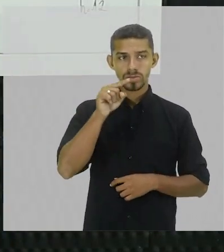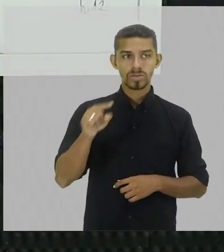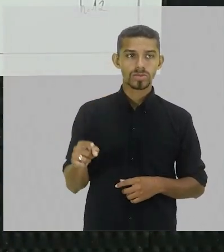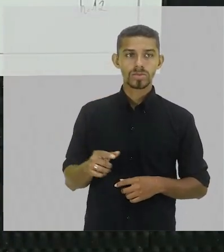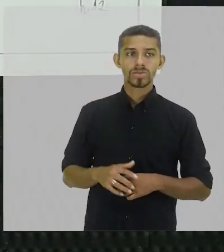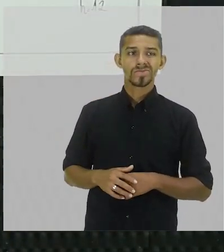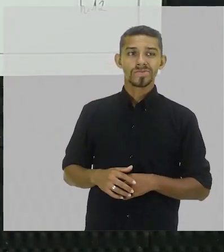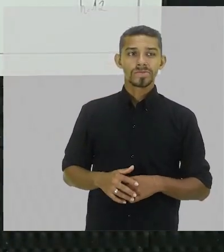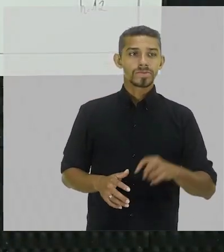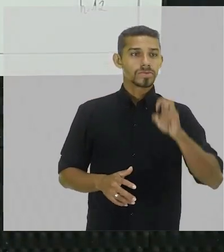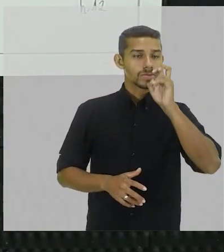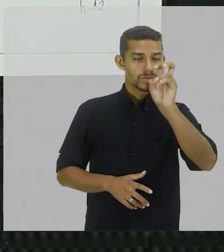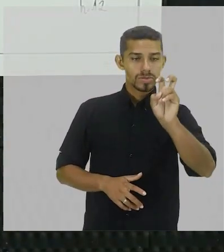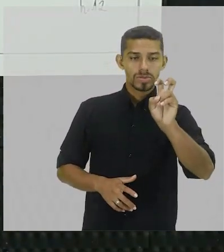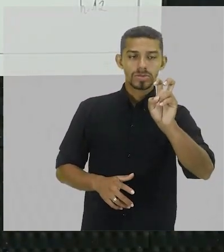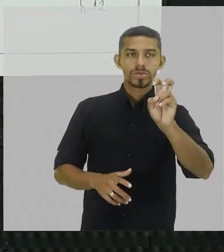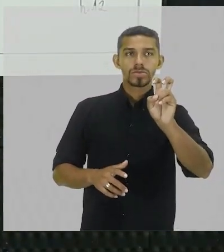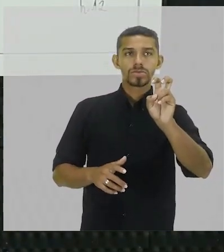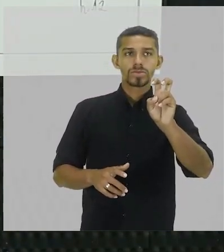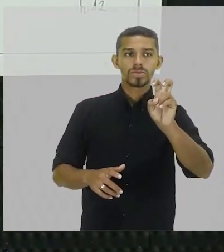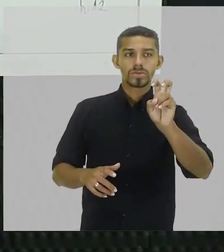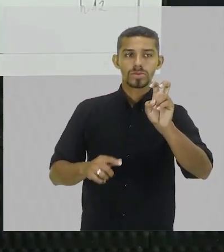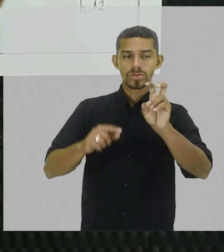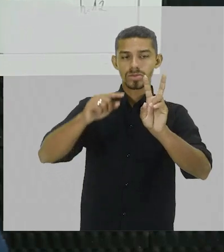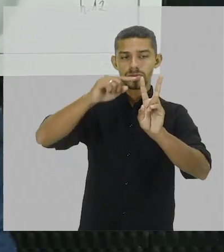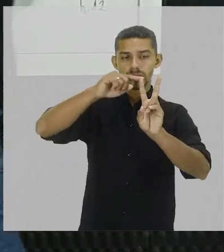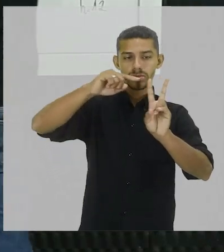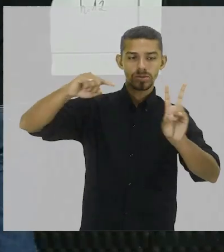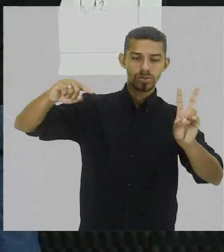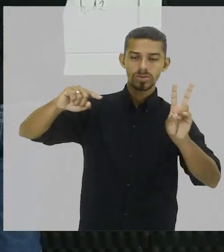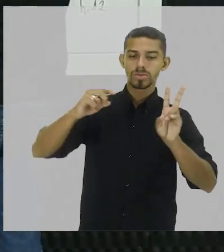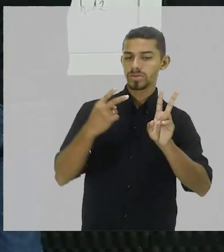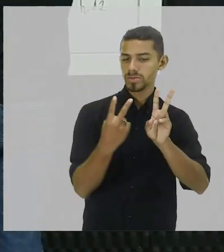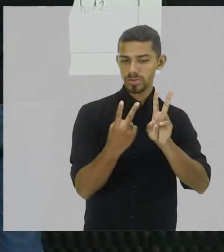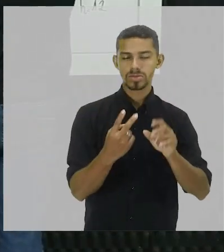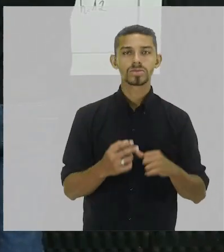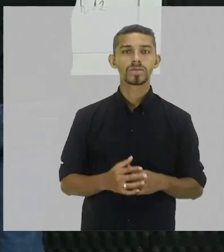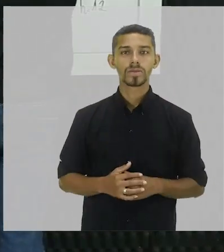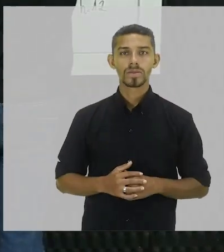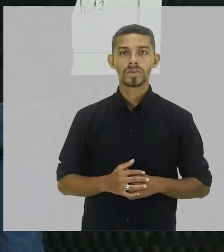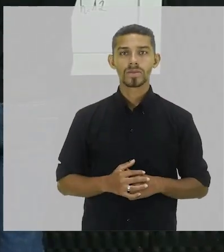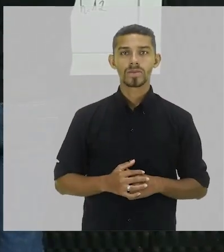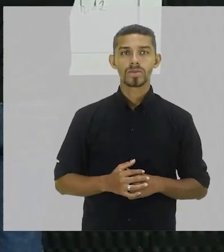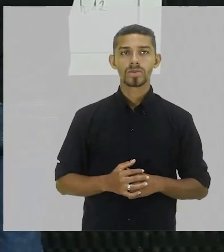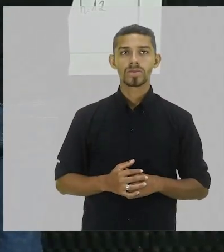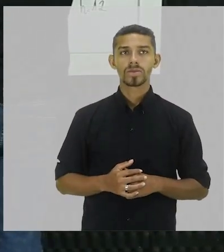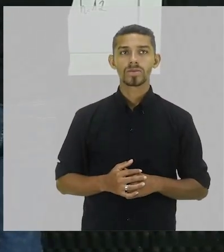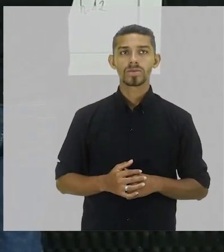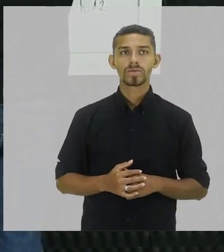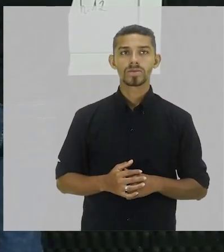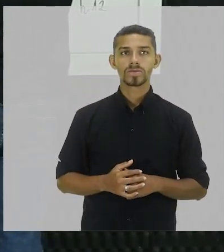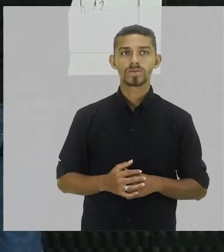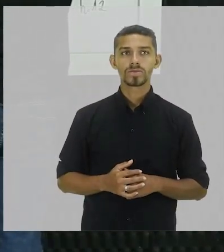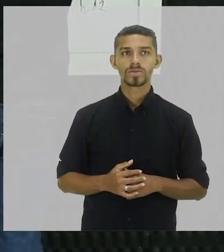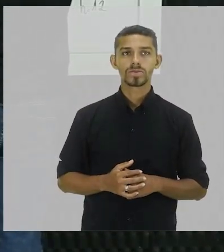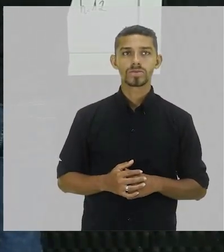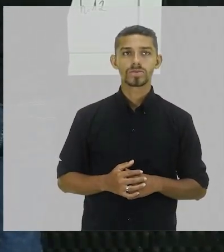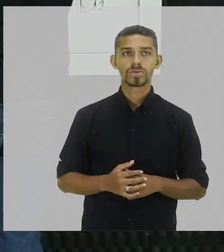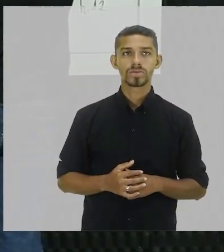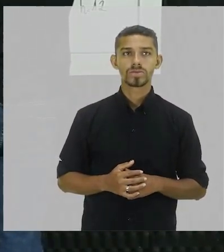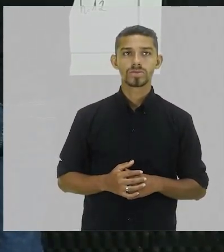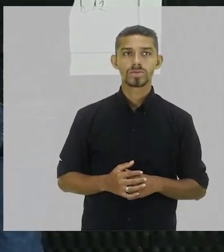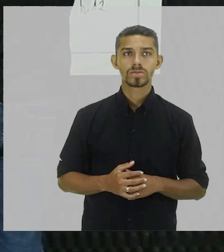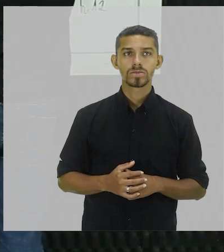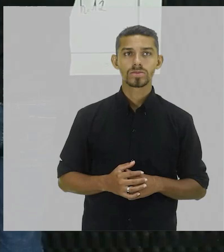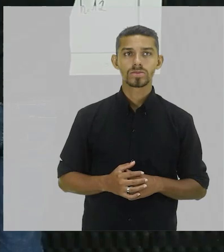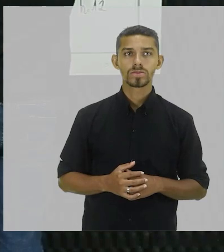multiplicado pela área da base, que é 5 raiz de 2 ao quadrado. Descobri o lado